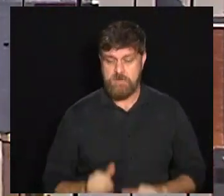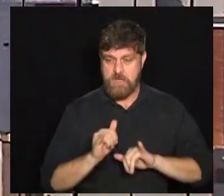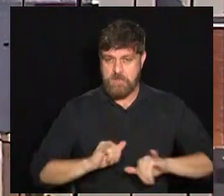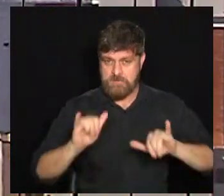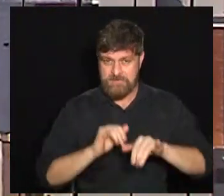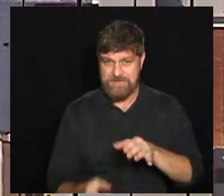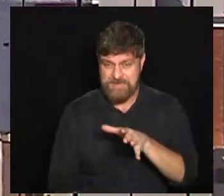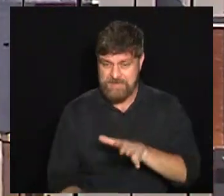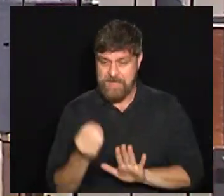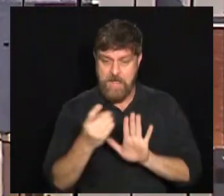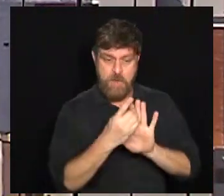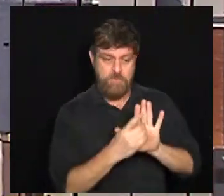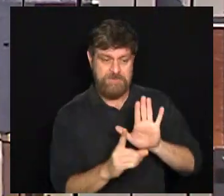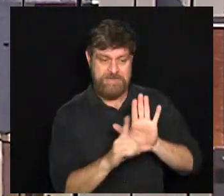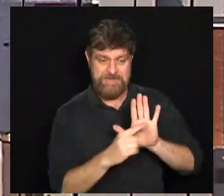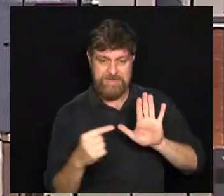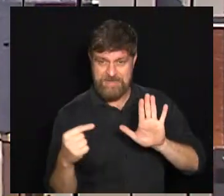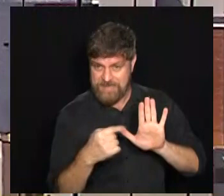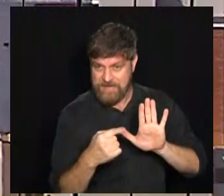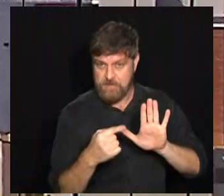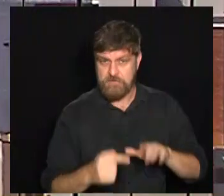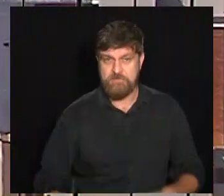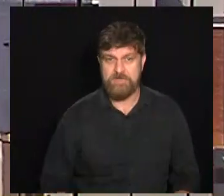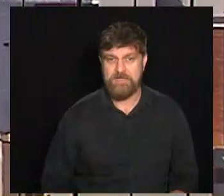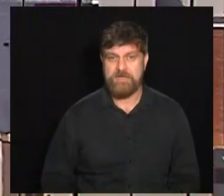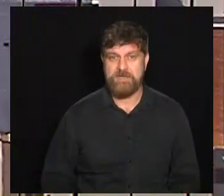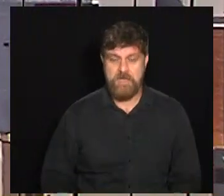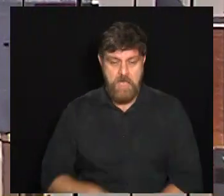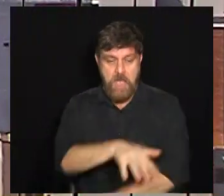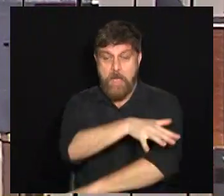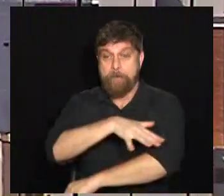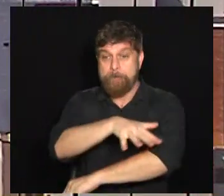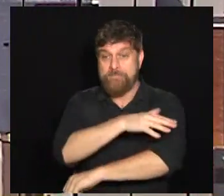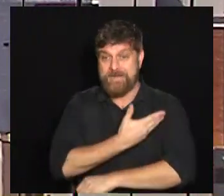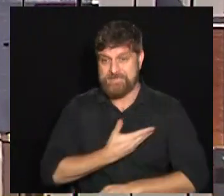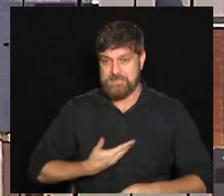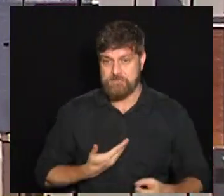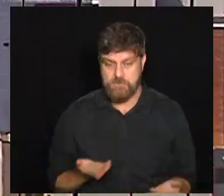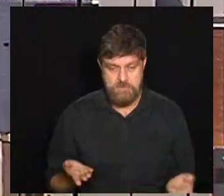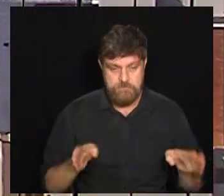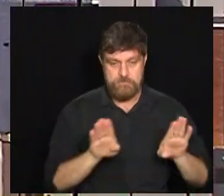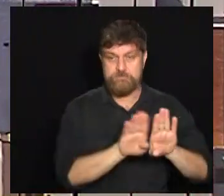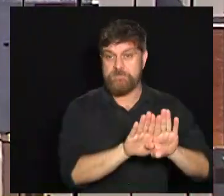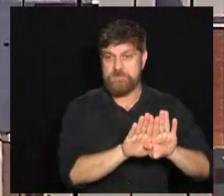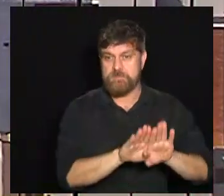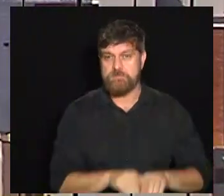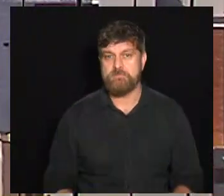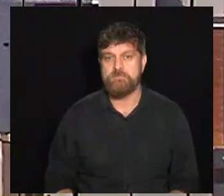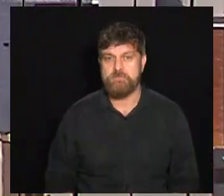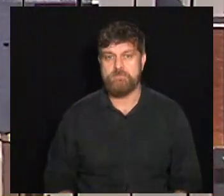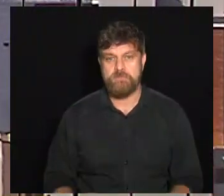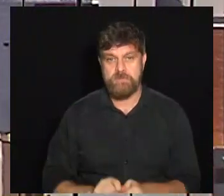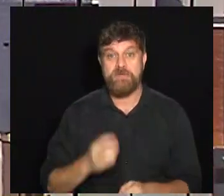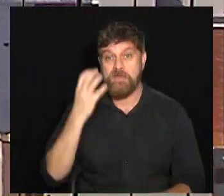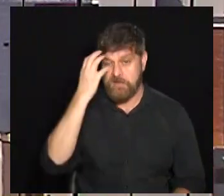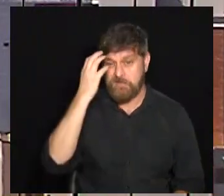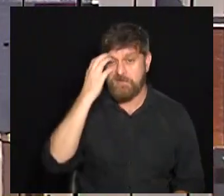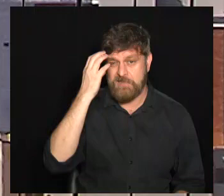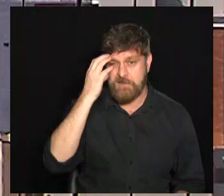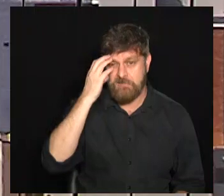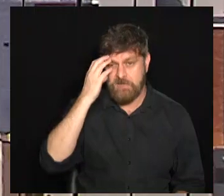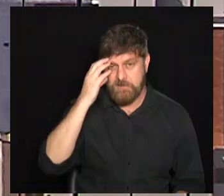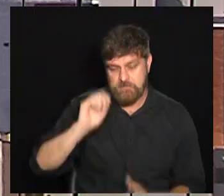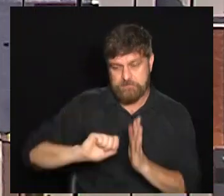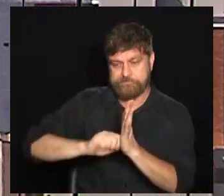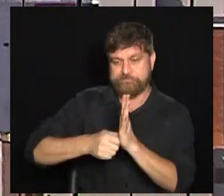criação de um decreto para o fechamento de praças públicas no município, incluindo a Lagoa do Taquaral. Ela